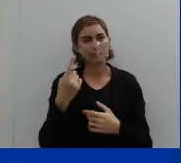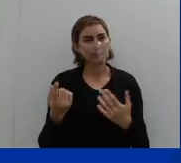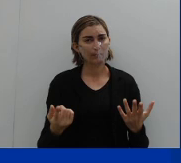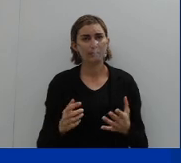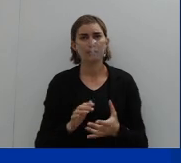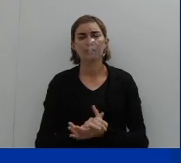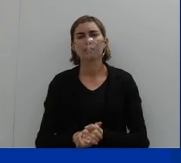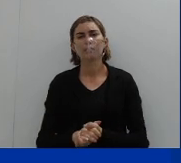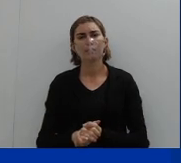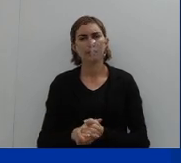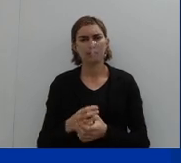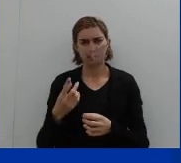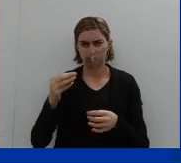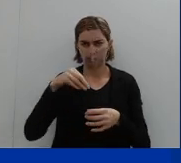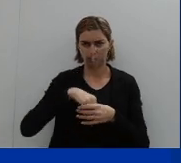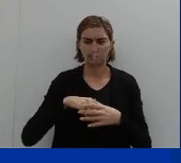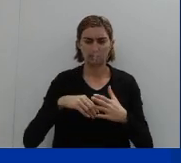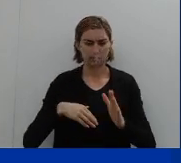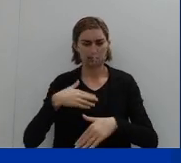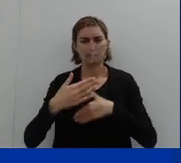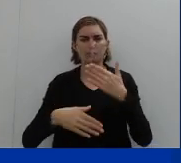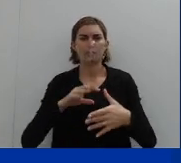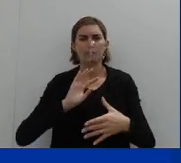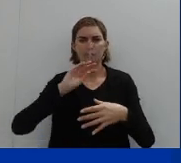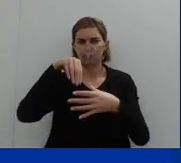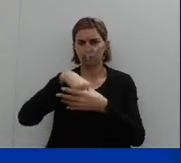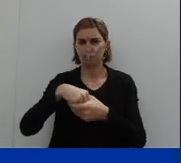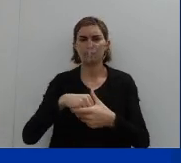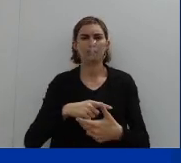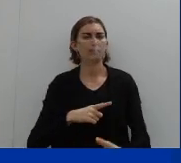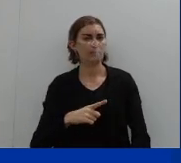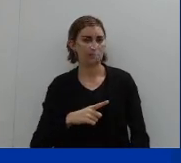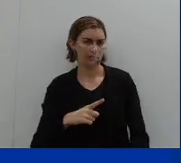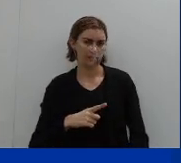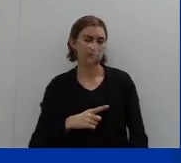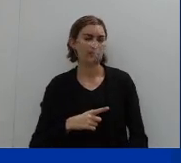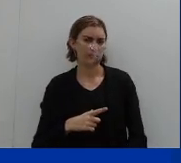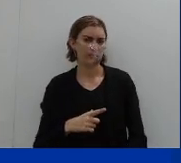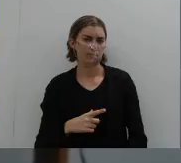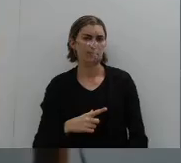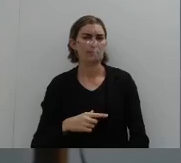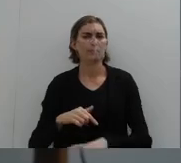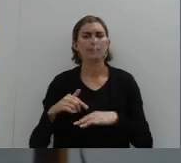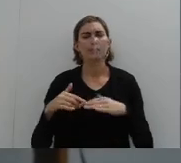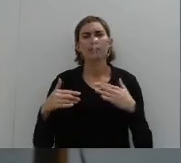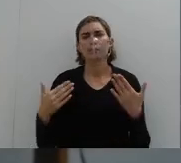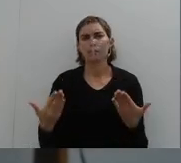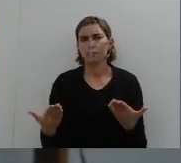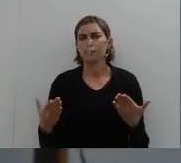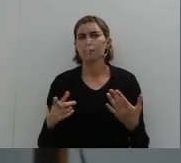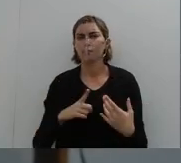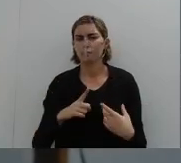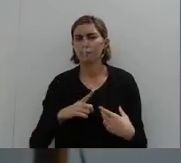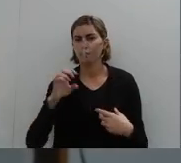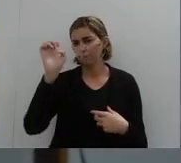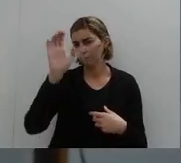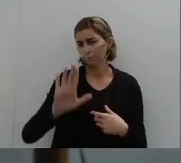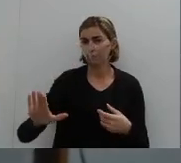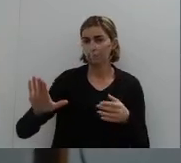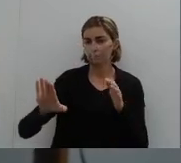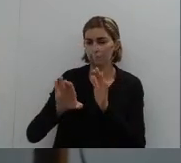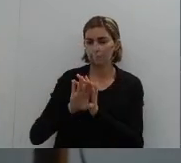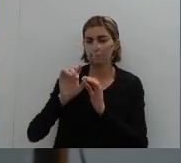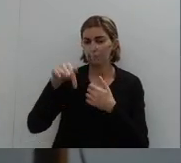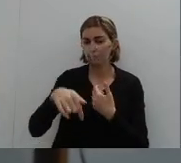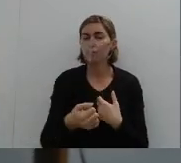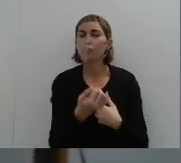Então, dentro desse processo, nós temos das grandes navegações, nós temos esse europeu chegando aqui.